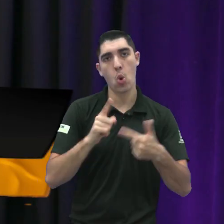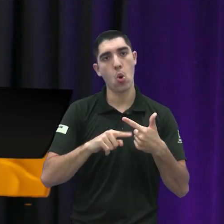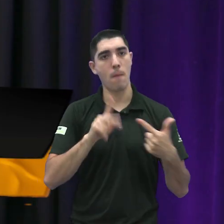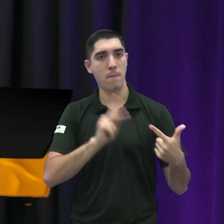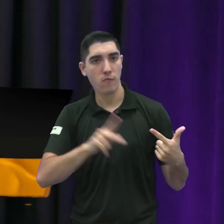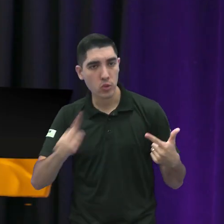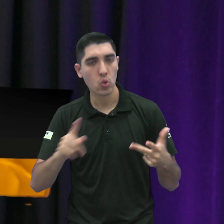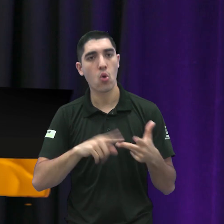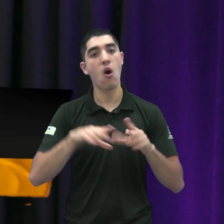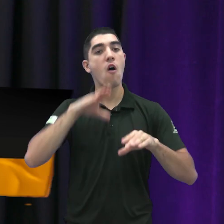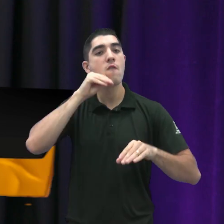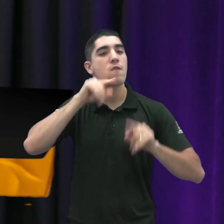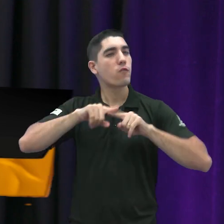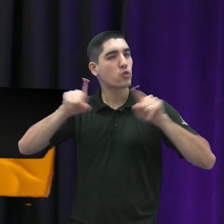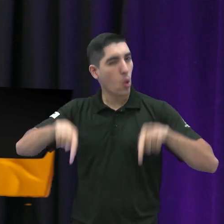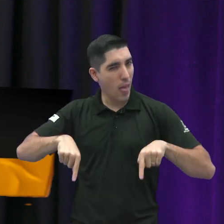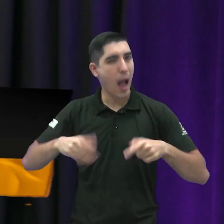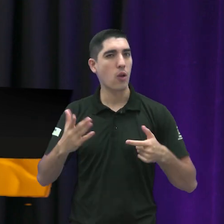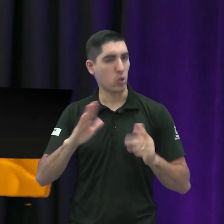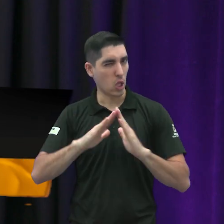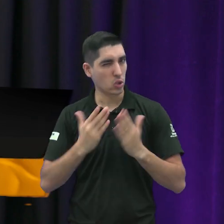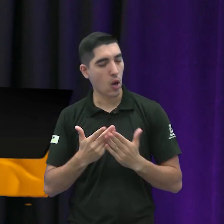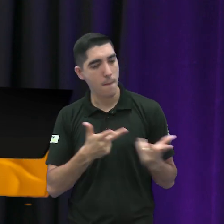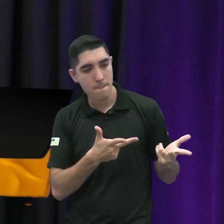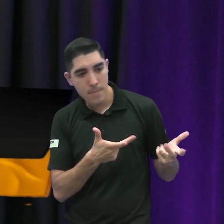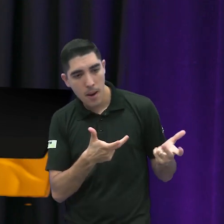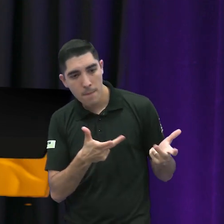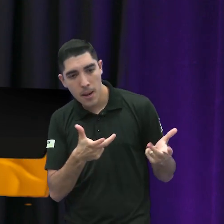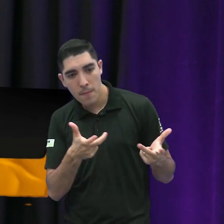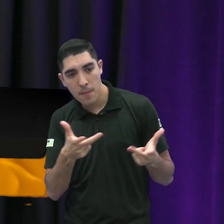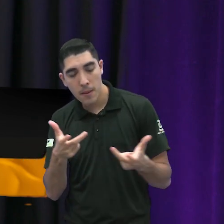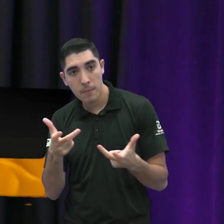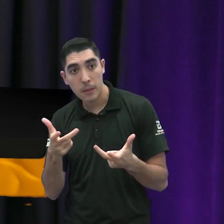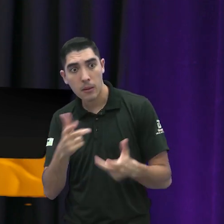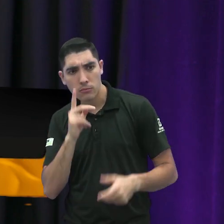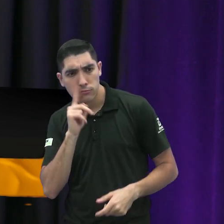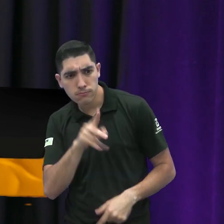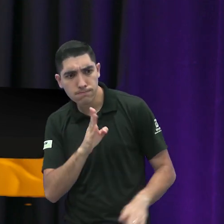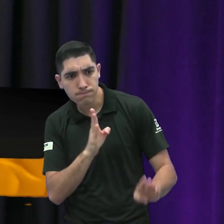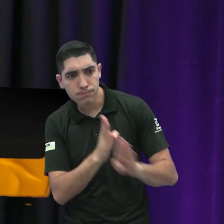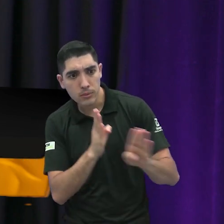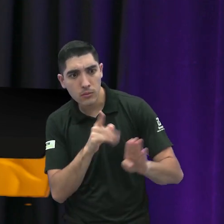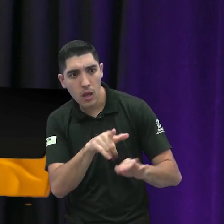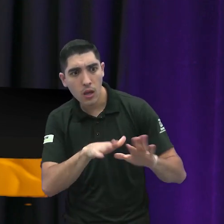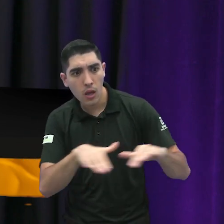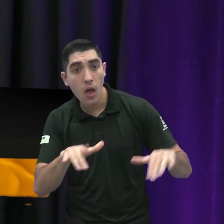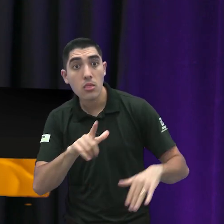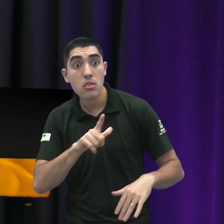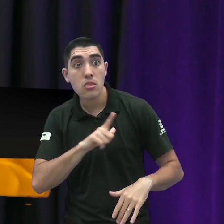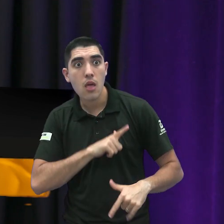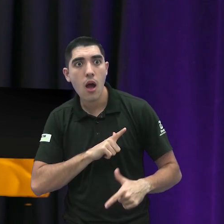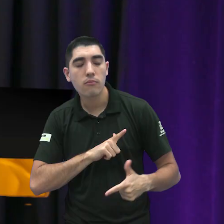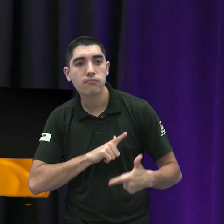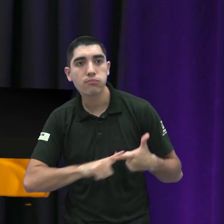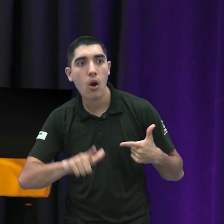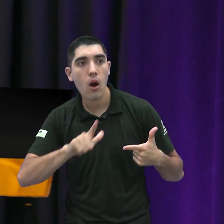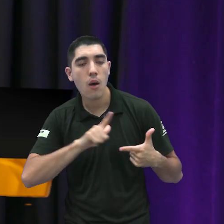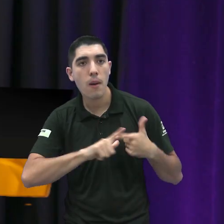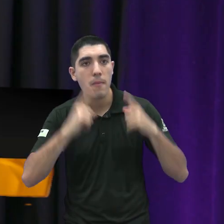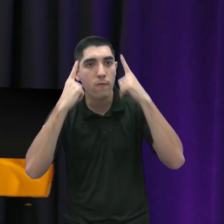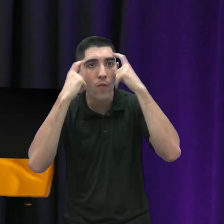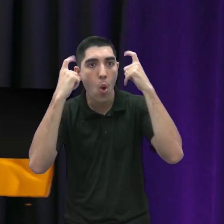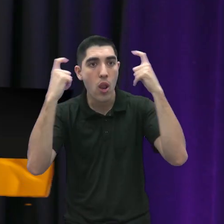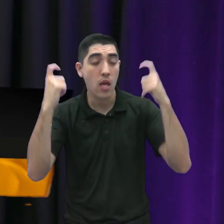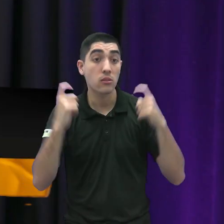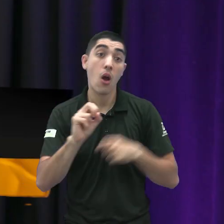professor, funcionários da escola, né? Para conseguir identificar as crianças que, porventura, estão passando, ou se